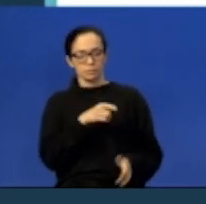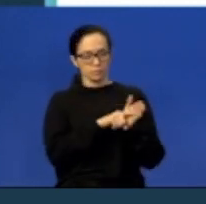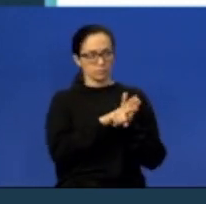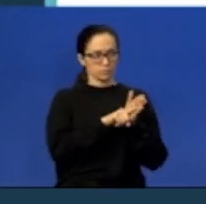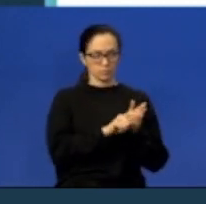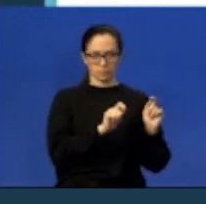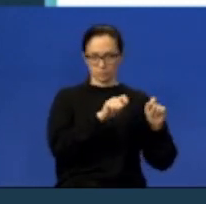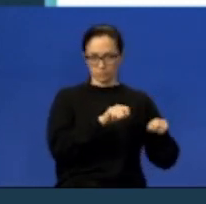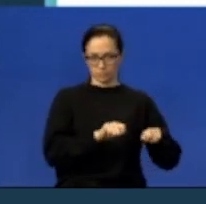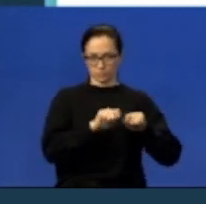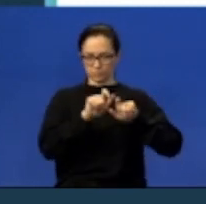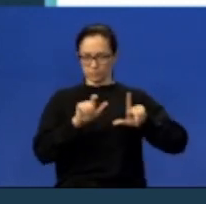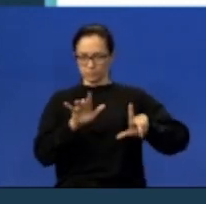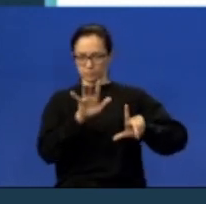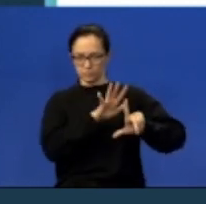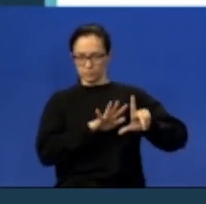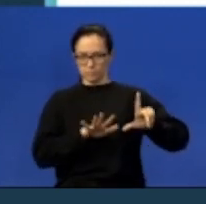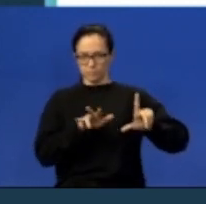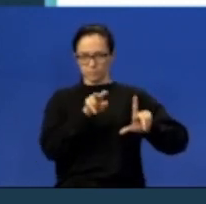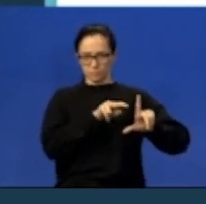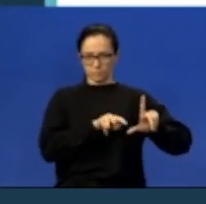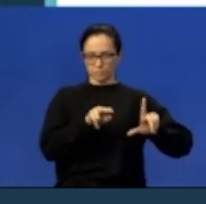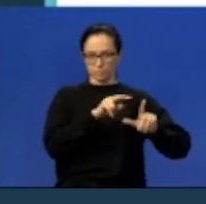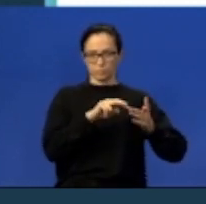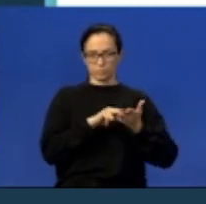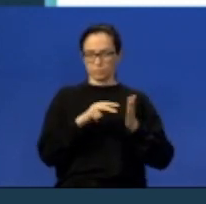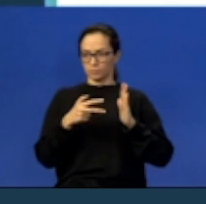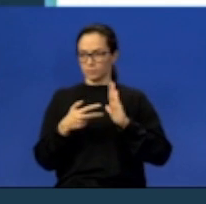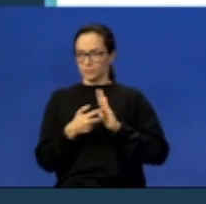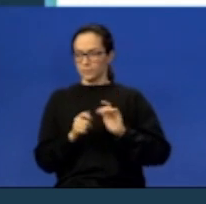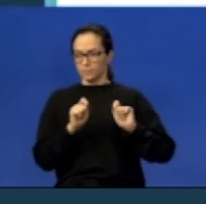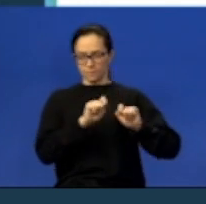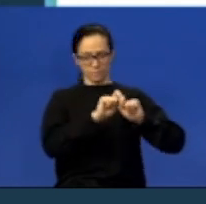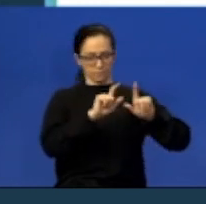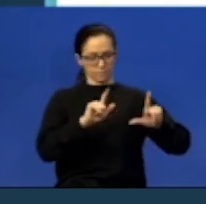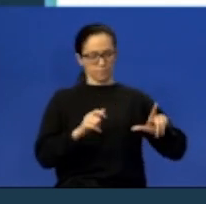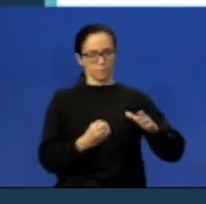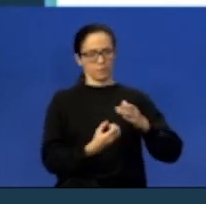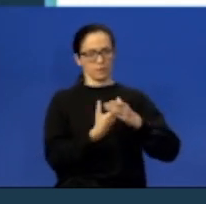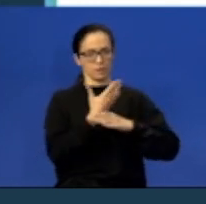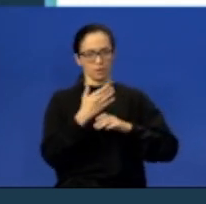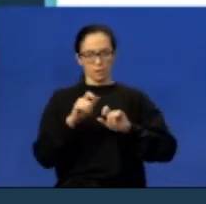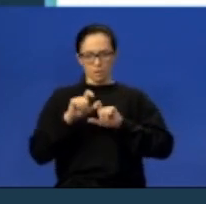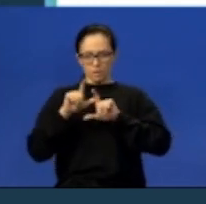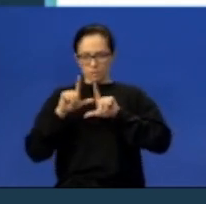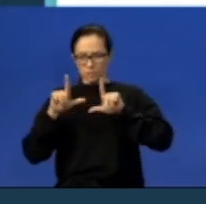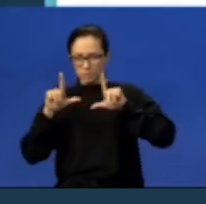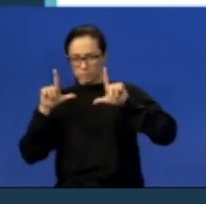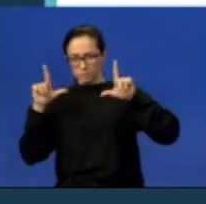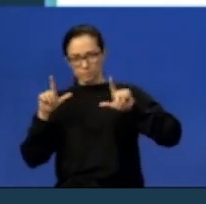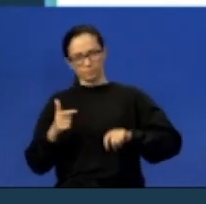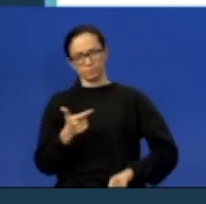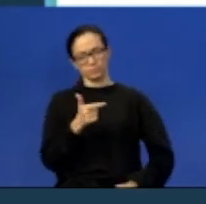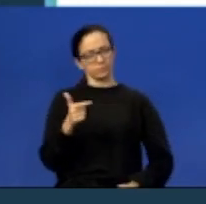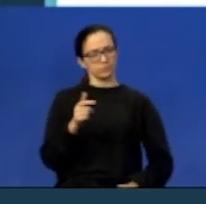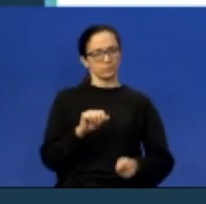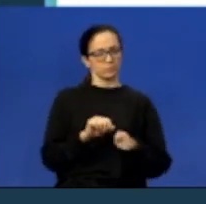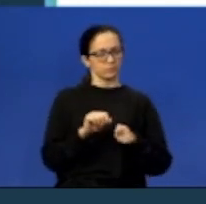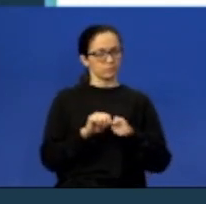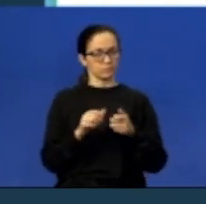A resolução espacial significa que a imagem formada ela é muito abaixo da resolução embutida, por exemplo, com a